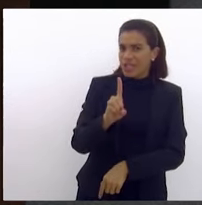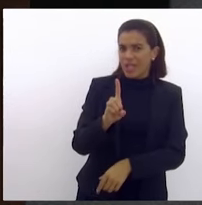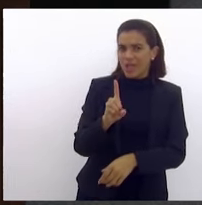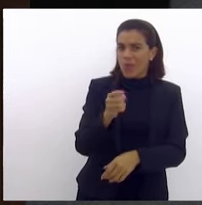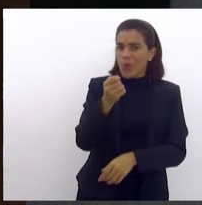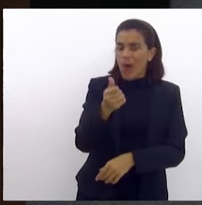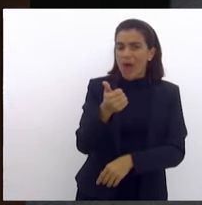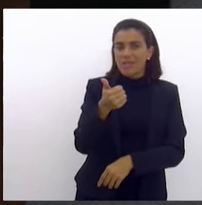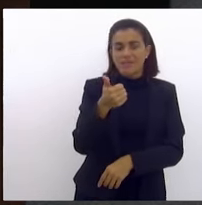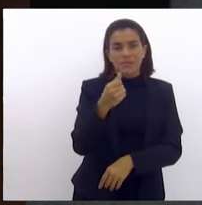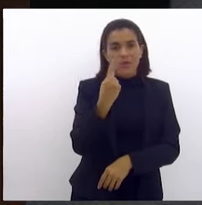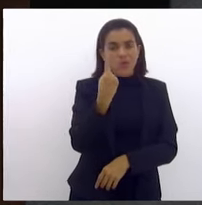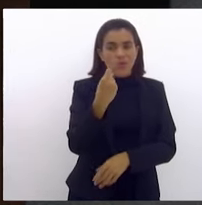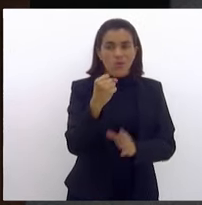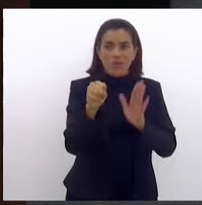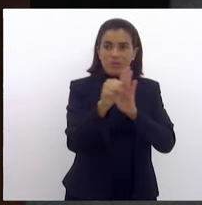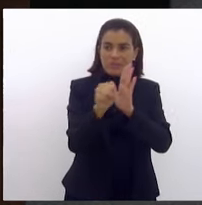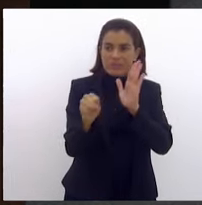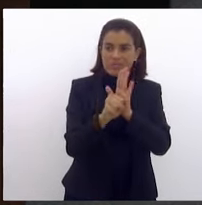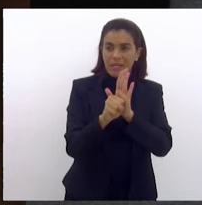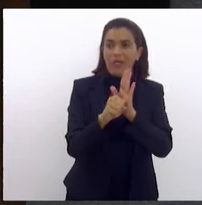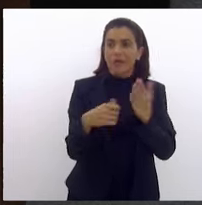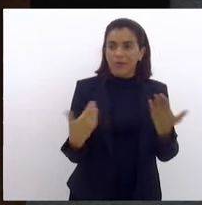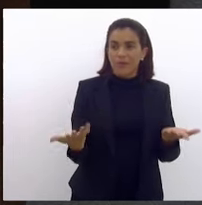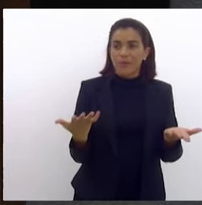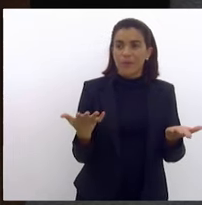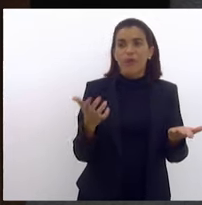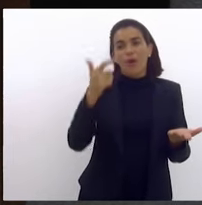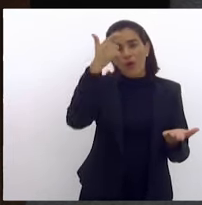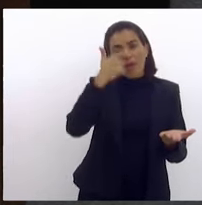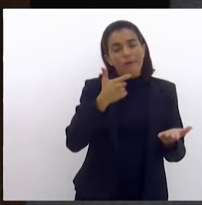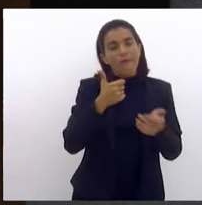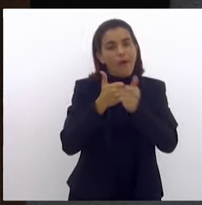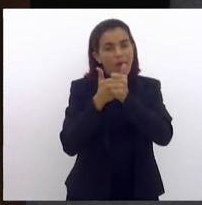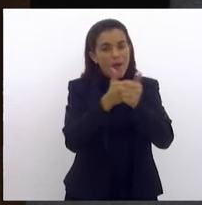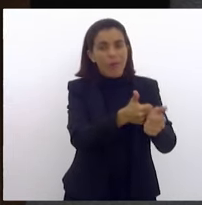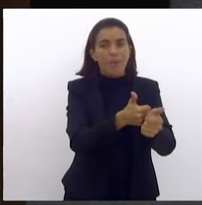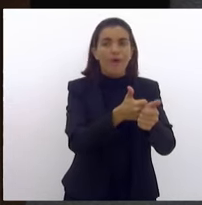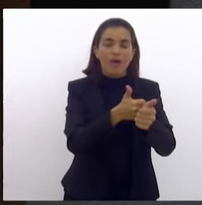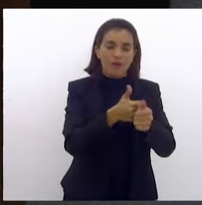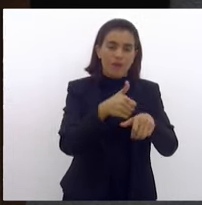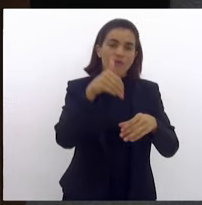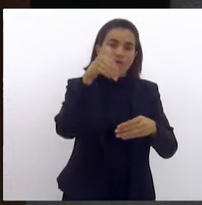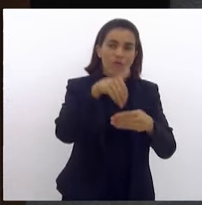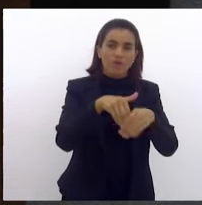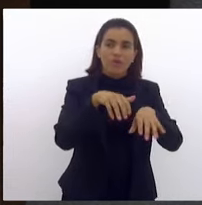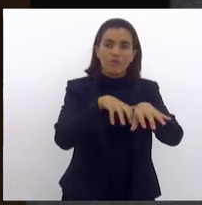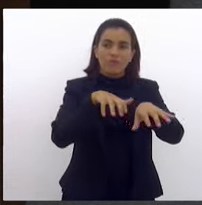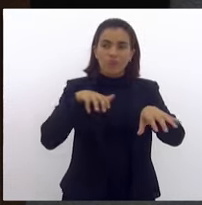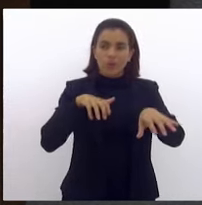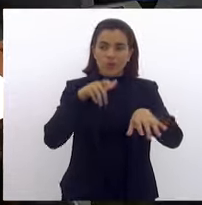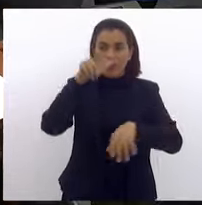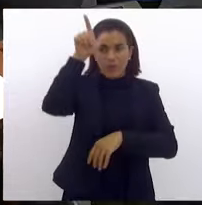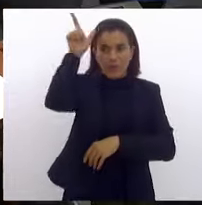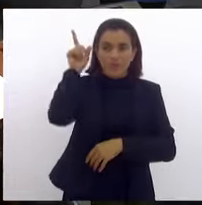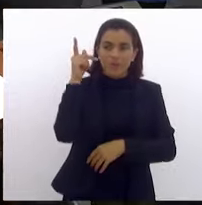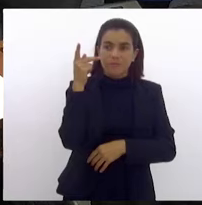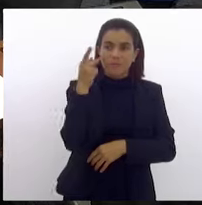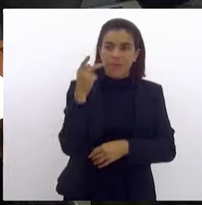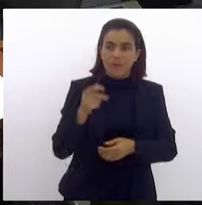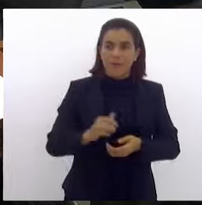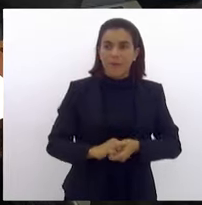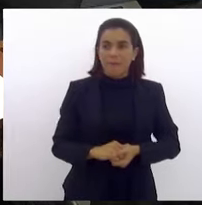século. Portanto, eu acompanho o voto divergente do deputado Luiz Paulo.